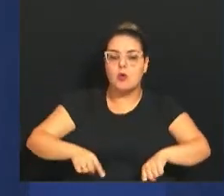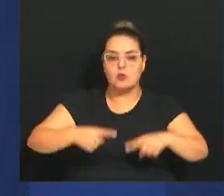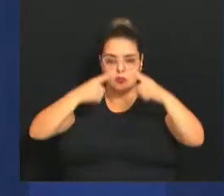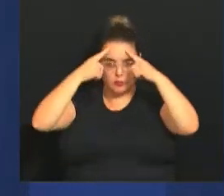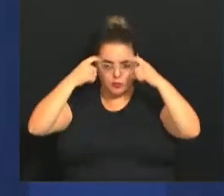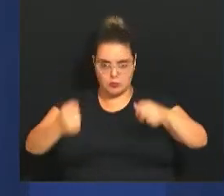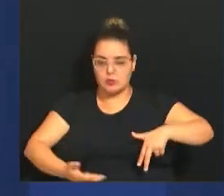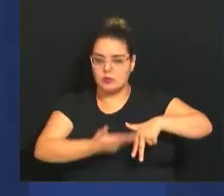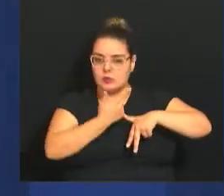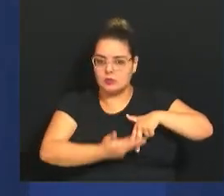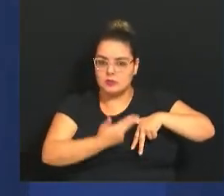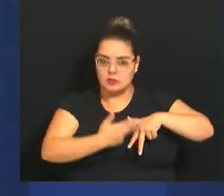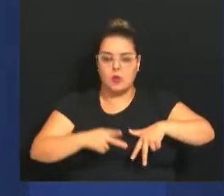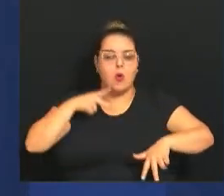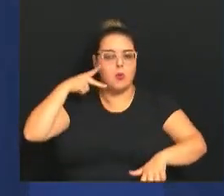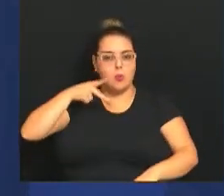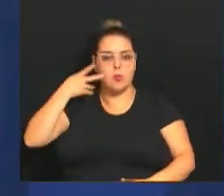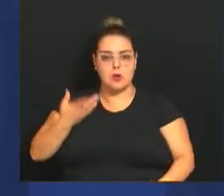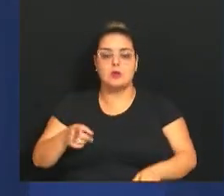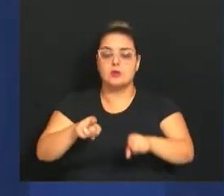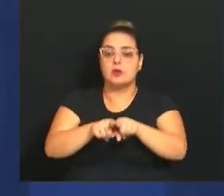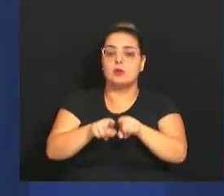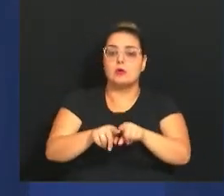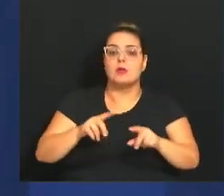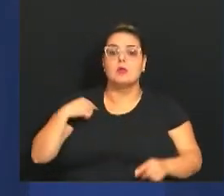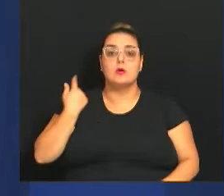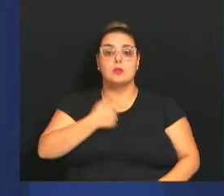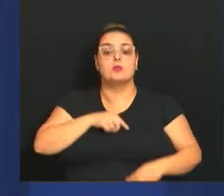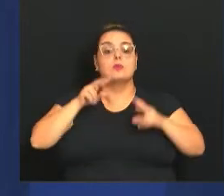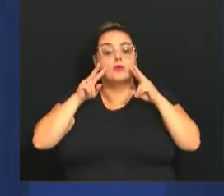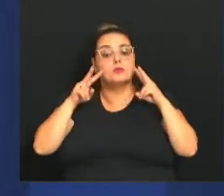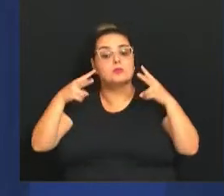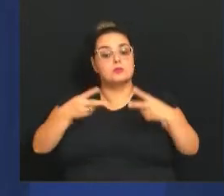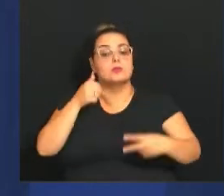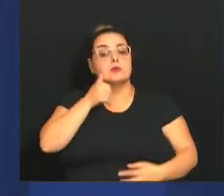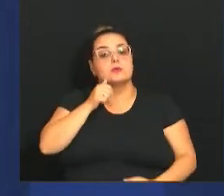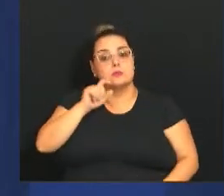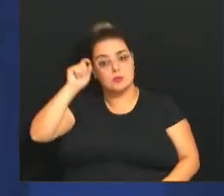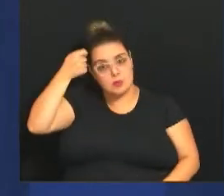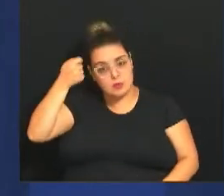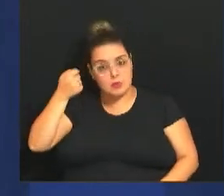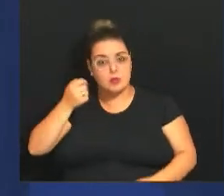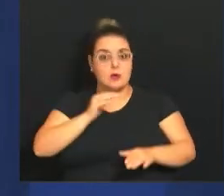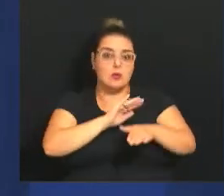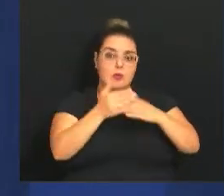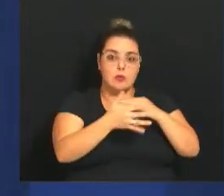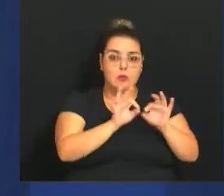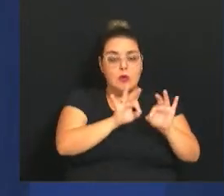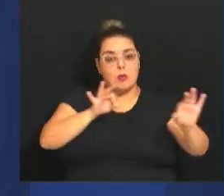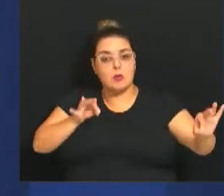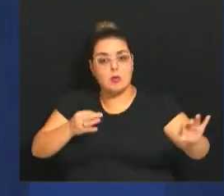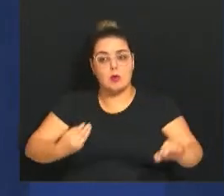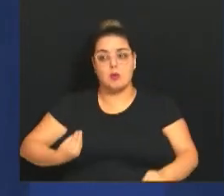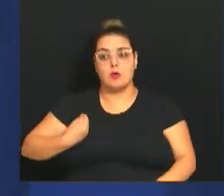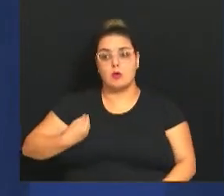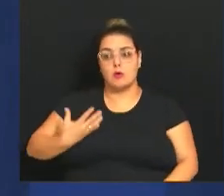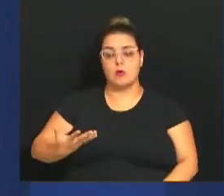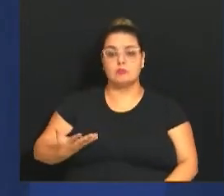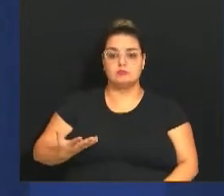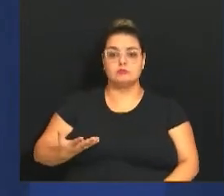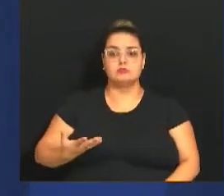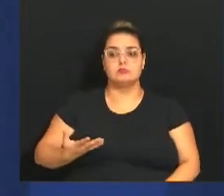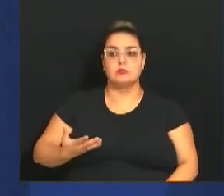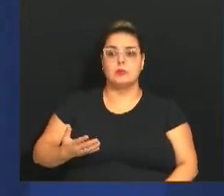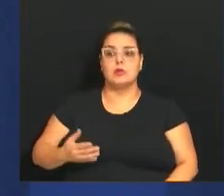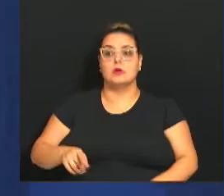também reforçar que a gente está olhando principalmente para as mulheres negras, para as mulheres periféricas e para as mulheres que fazem parte da